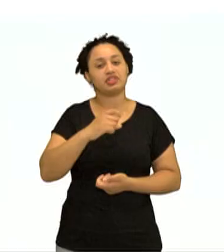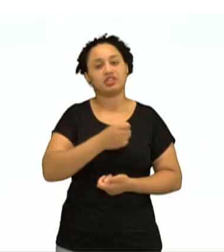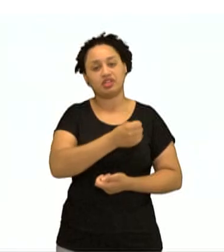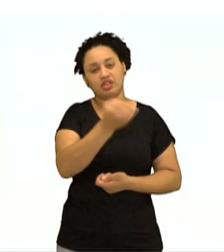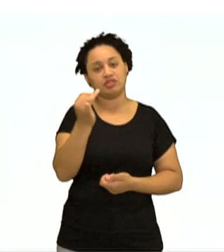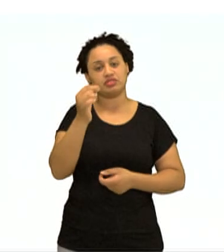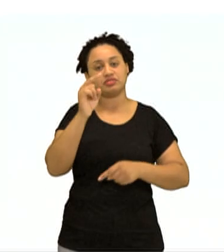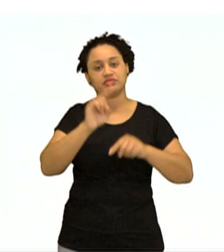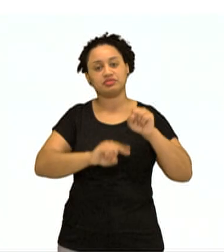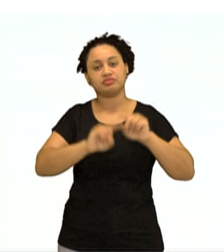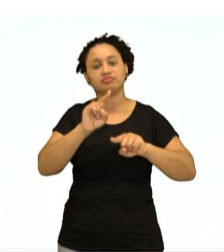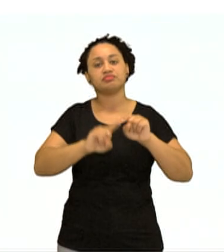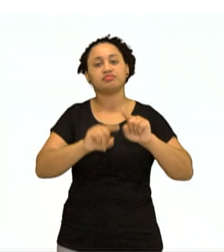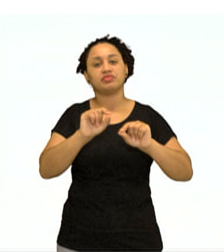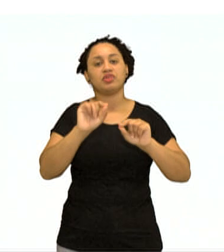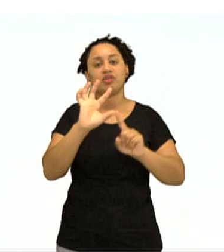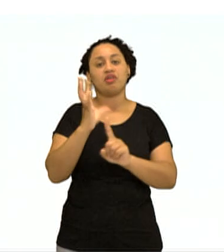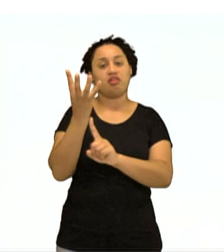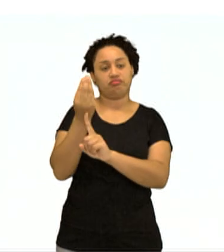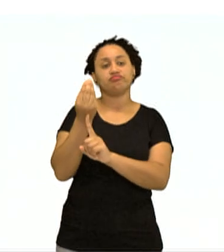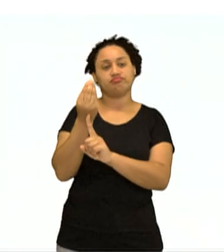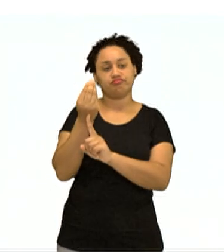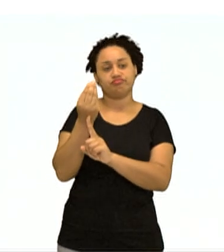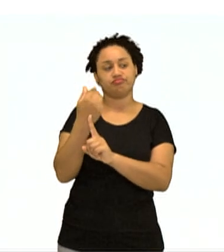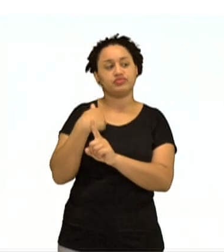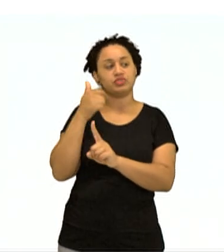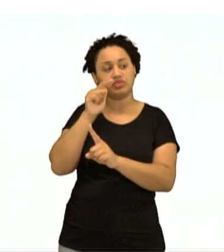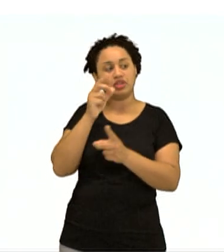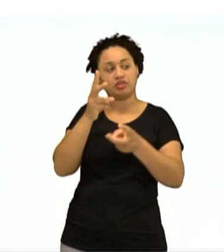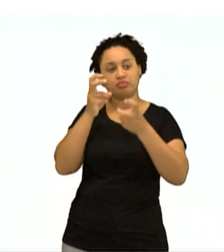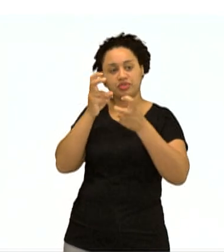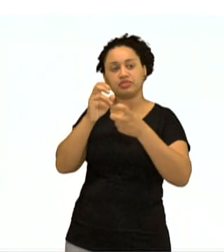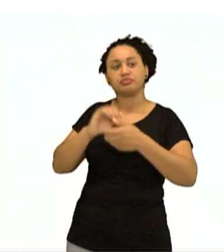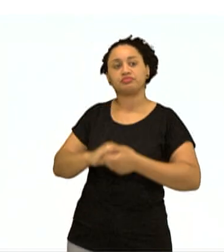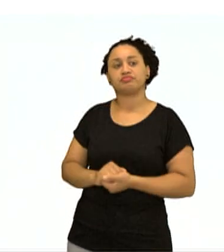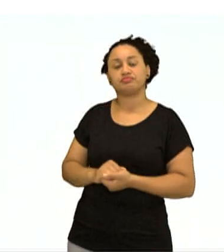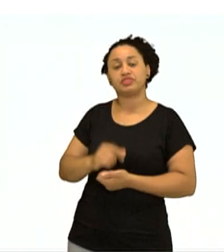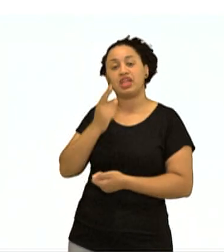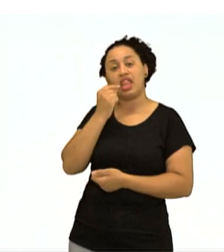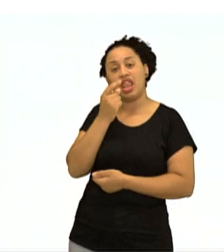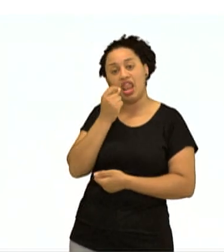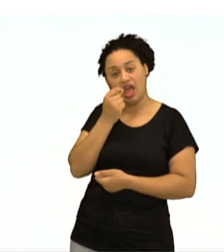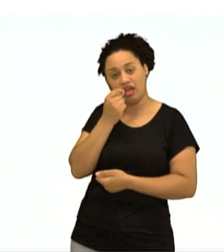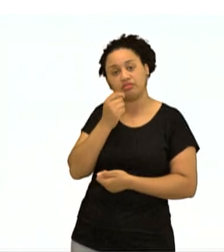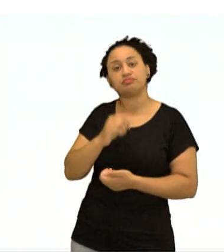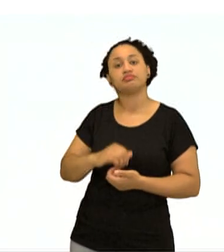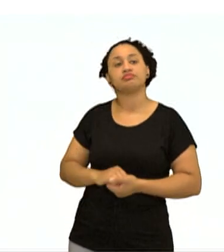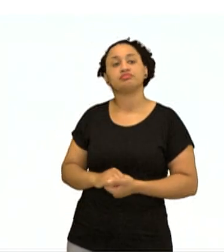muitos materiais de arte. Aqui você consegue ver lápis de cor,